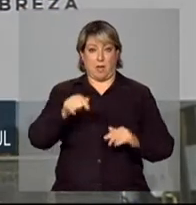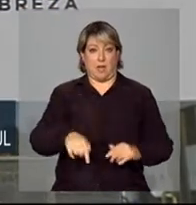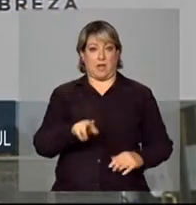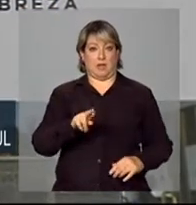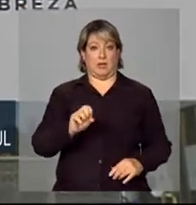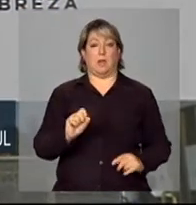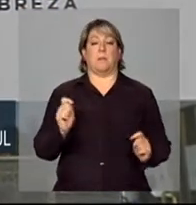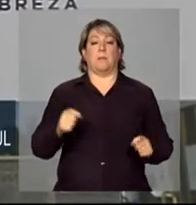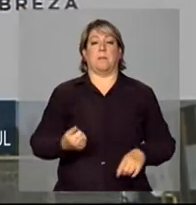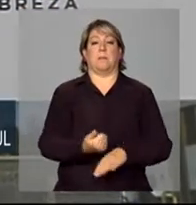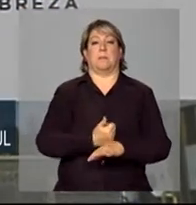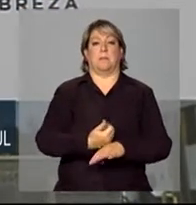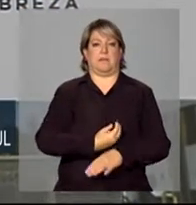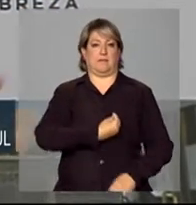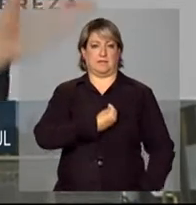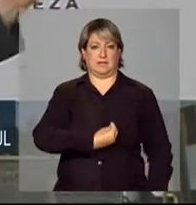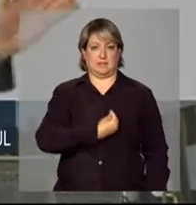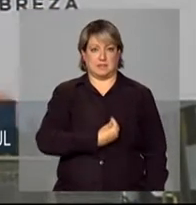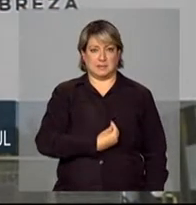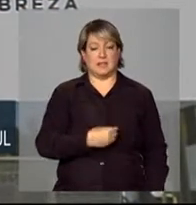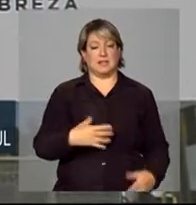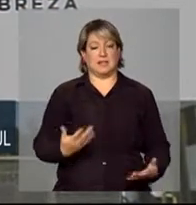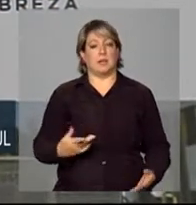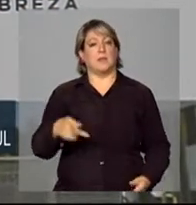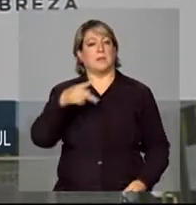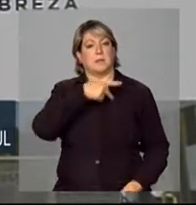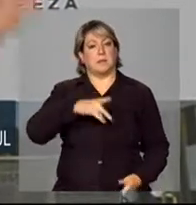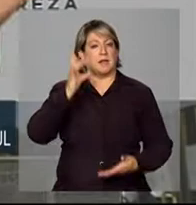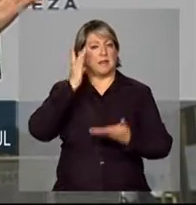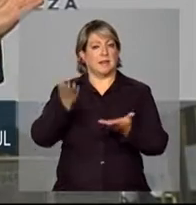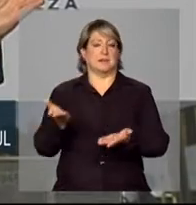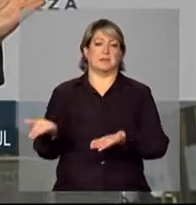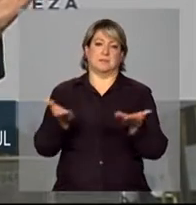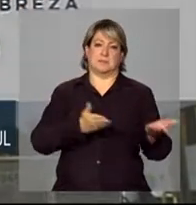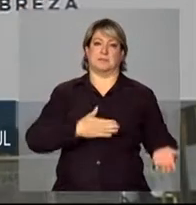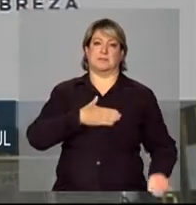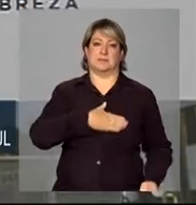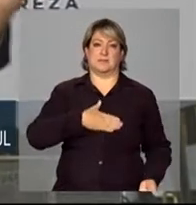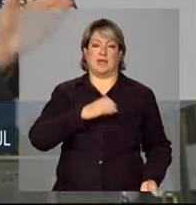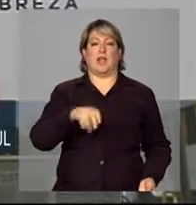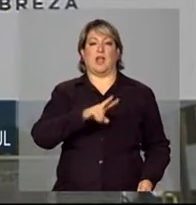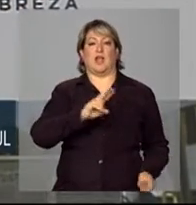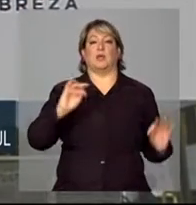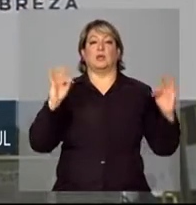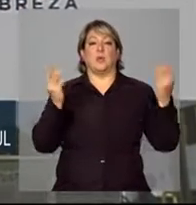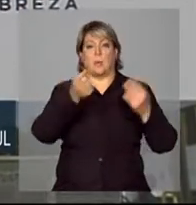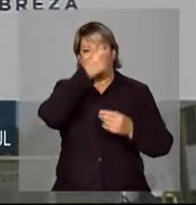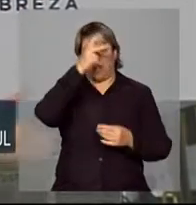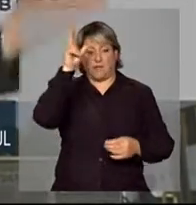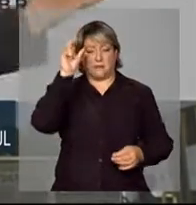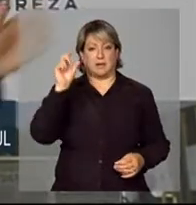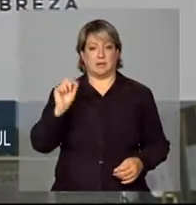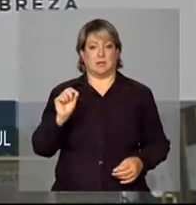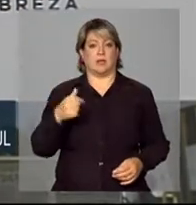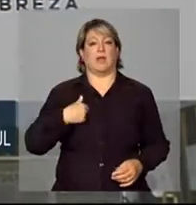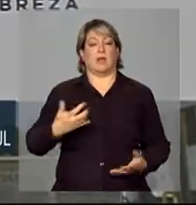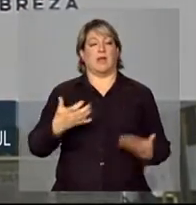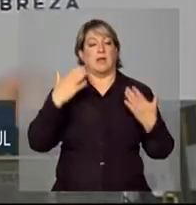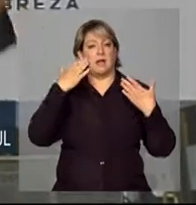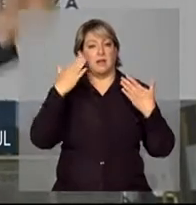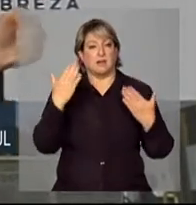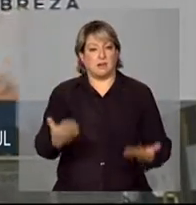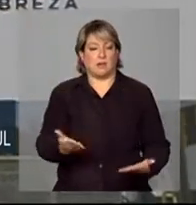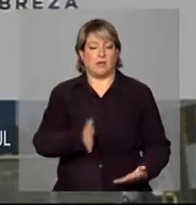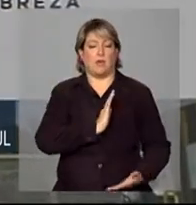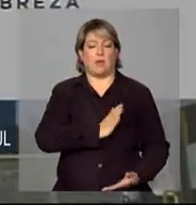vida. Por isso, presidenta, seja muito bem-vinda e, em nome de todos os prefeitos e prefeitas, eu quero agradecer